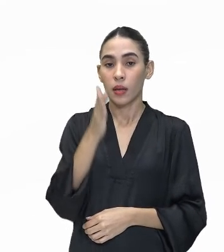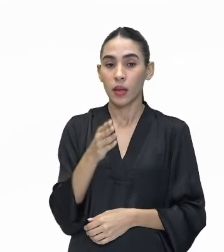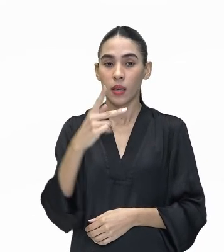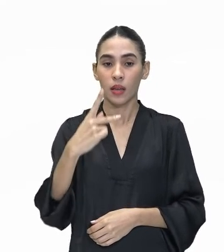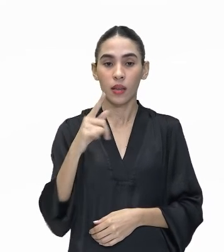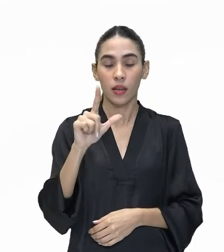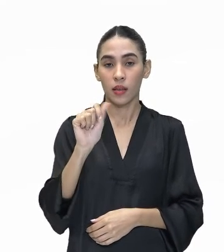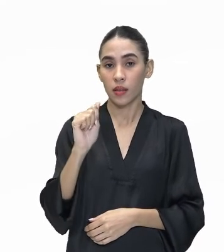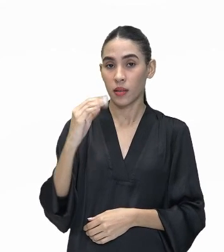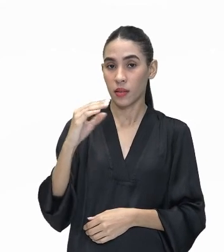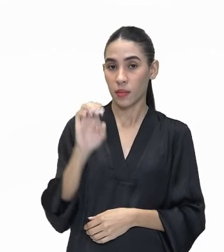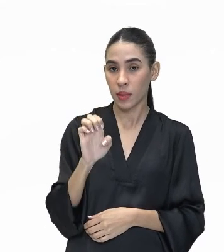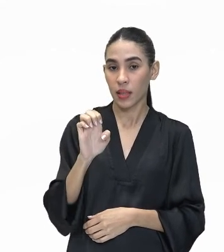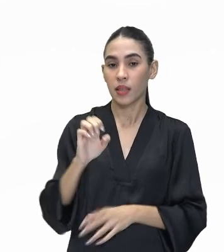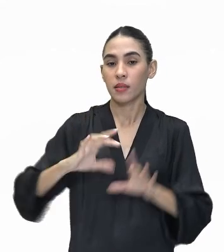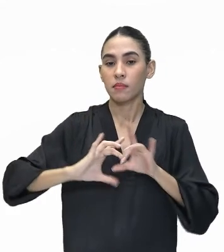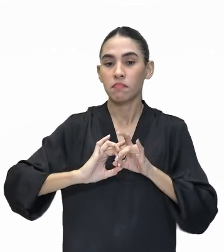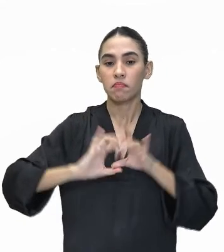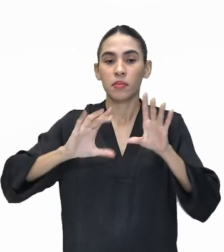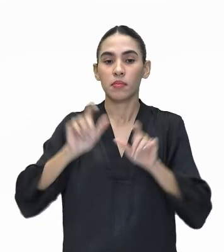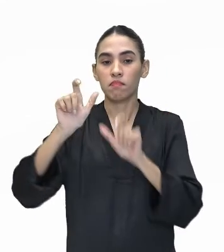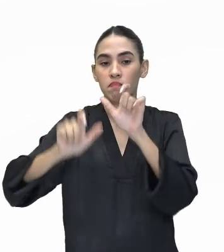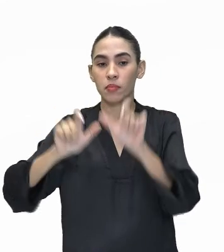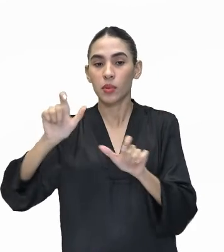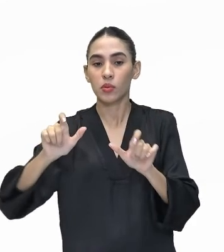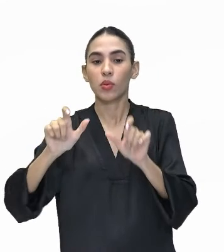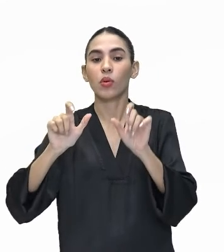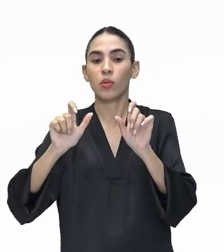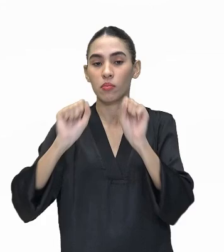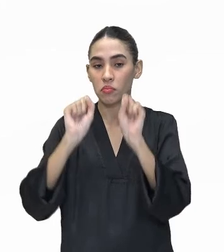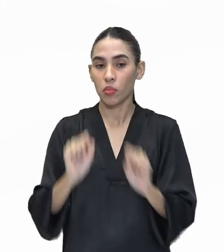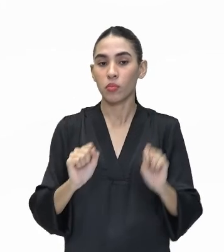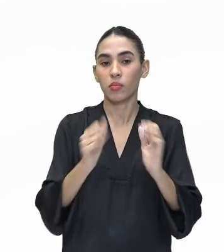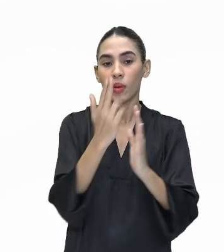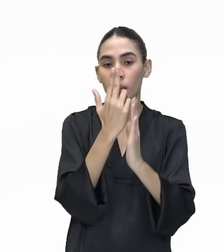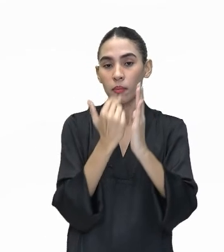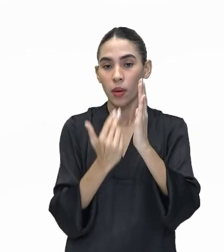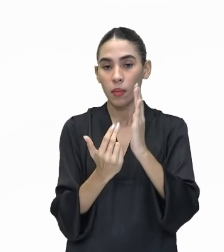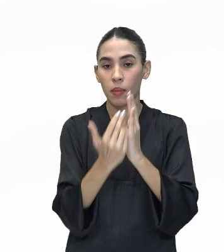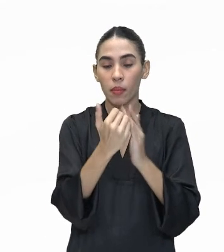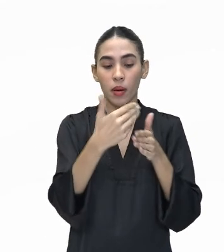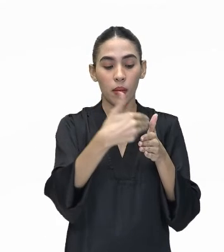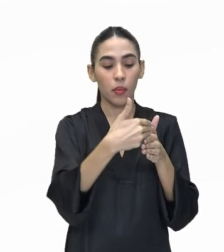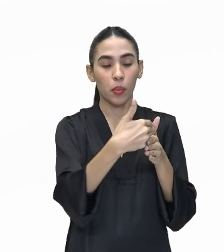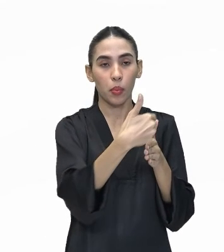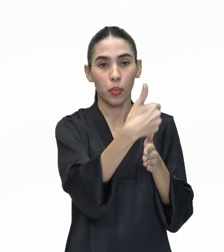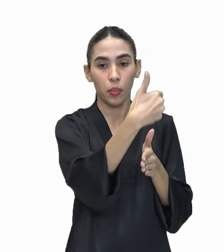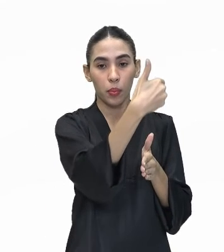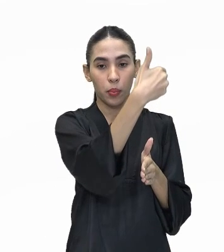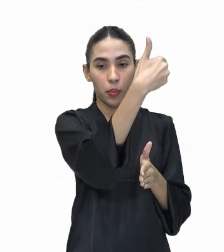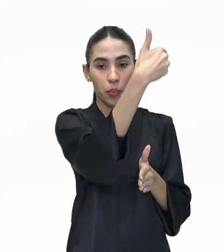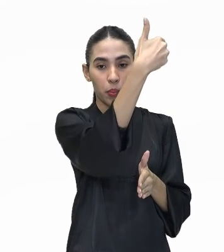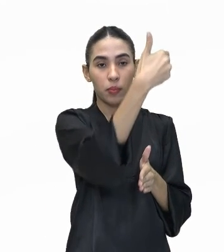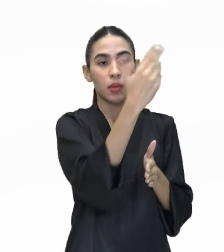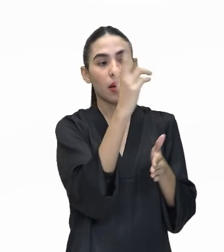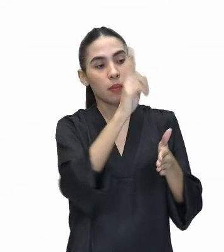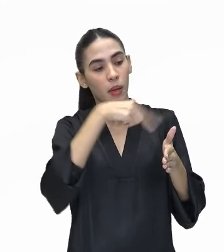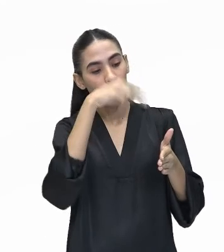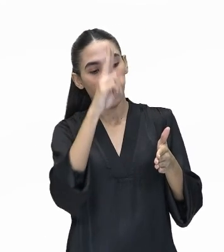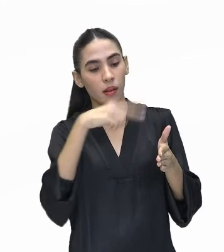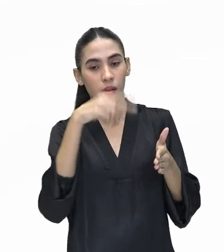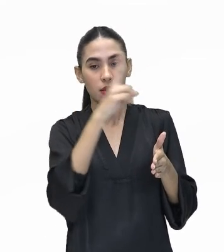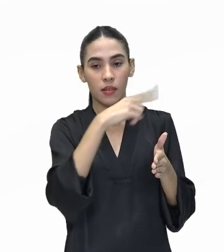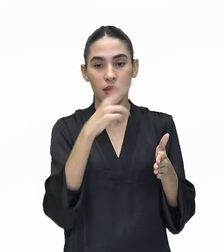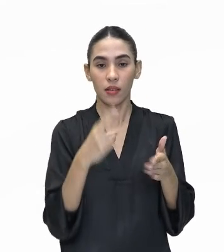ArtPlace, que permitia às pessoas desenharem sobre uma enorme tela e esse desenho